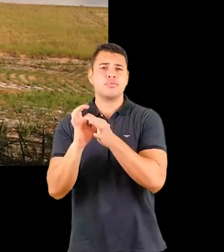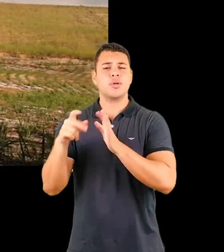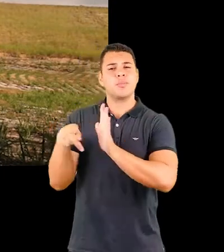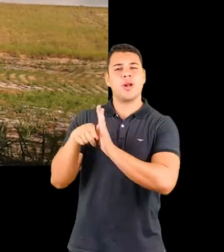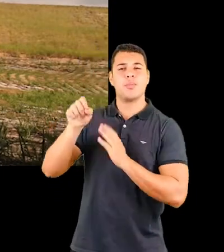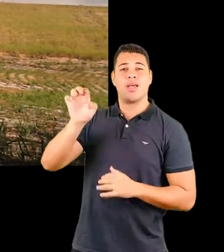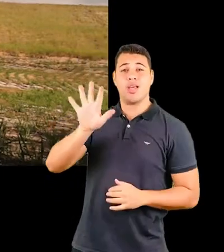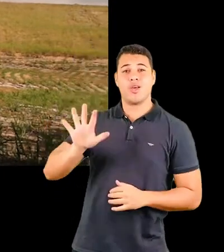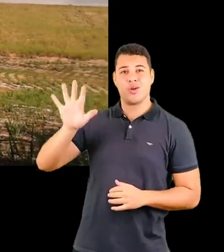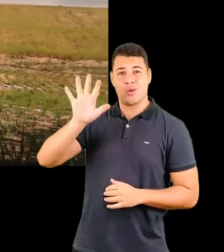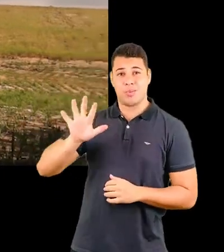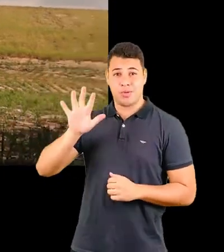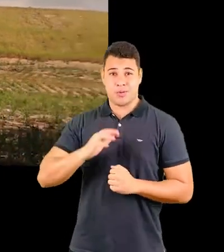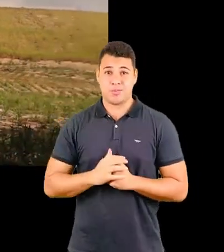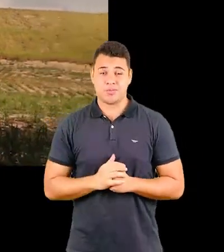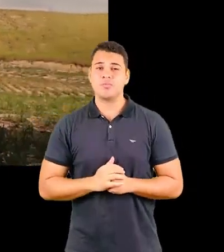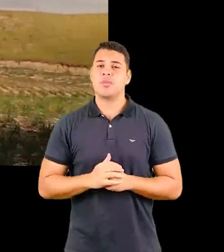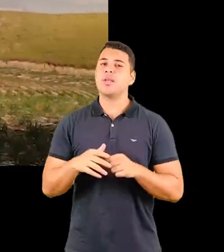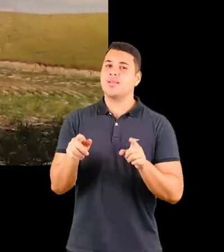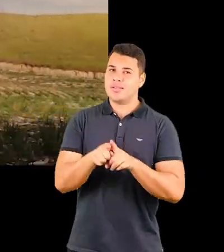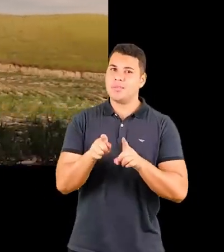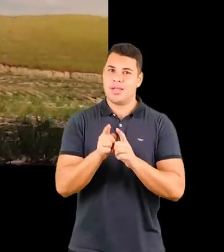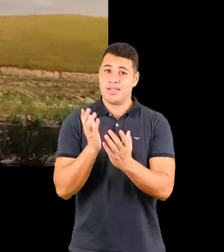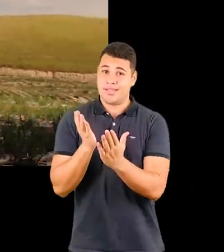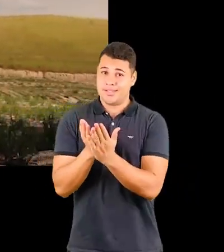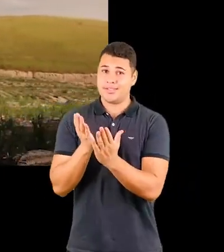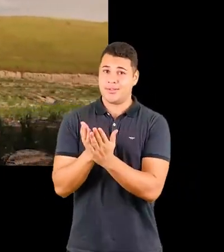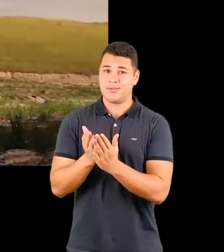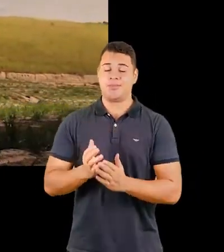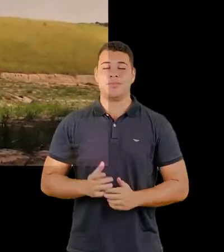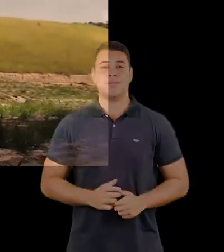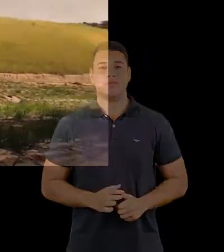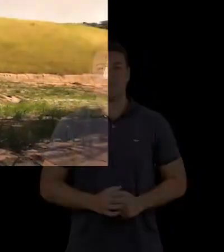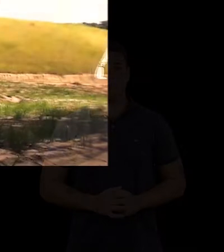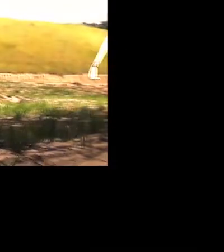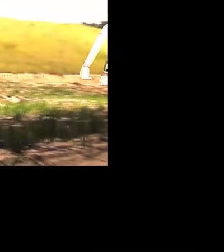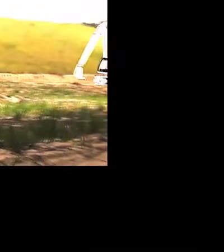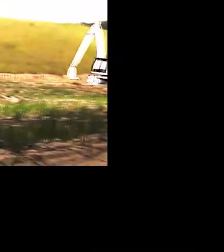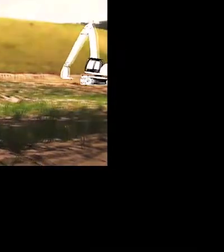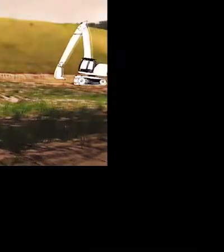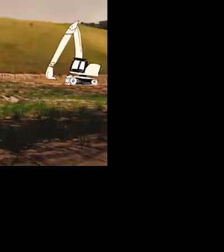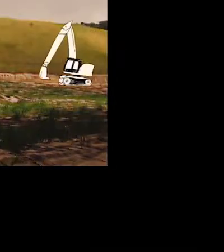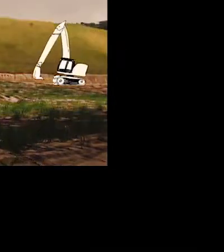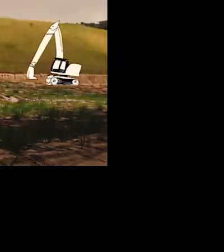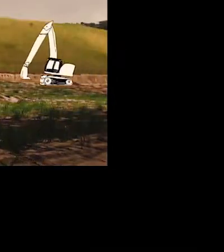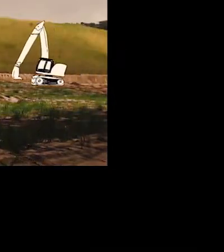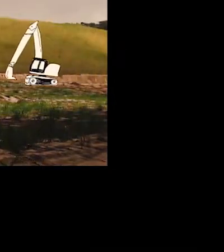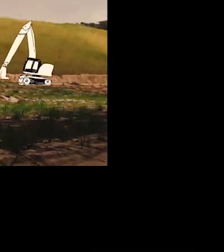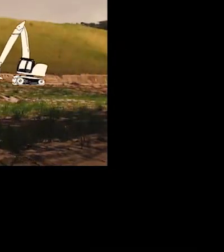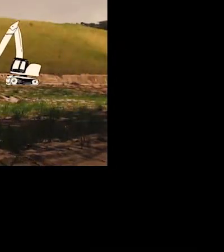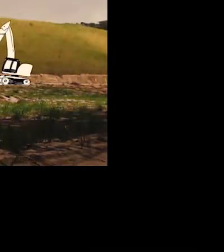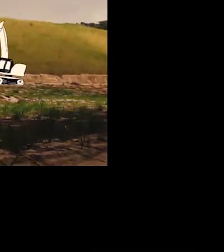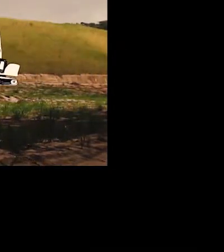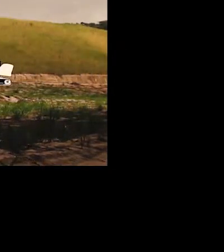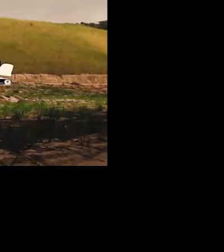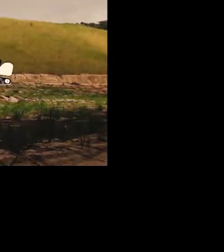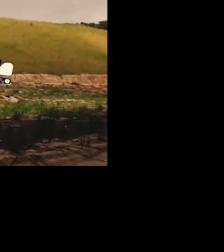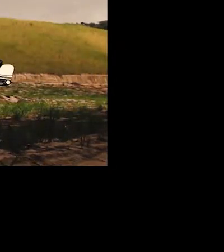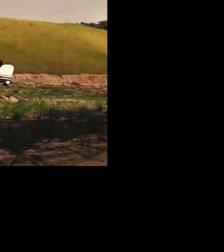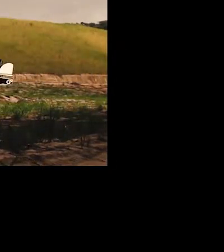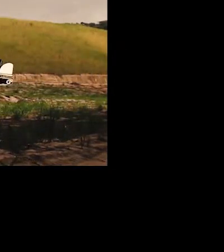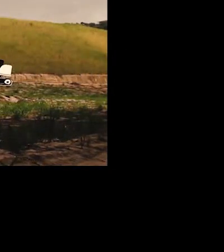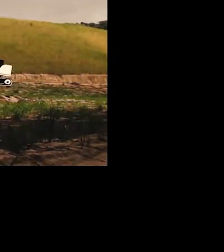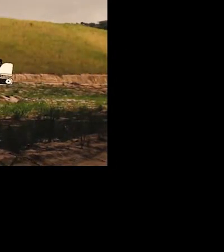de acordo com modelo europeu e súbito cristão. Na tela, o texto. A monocultura da cana-de-açúcar